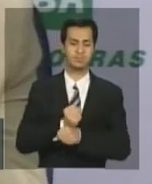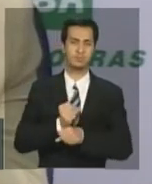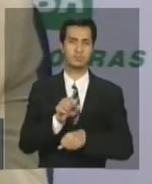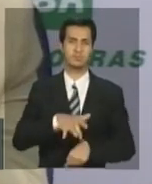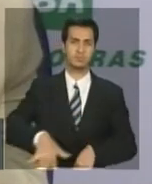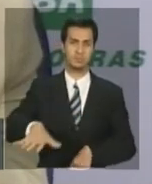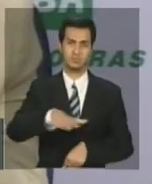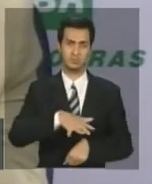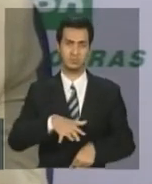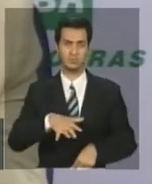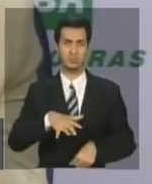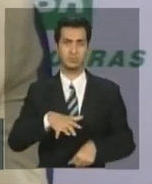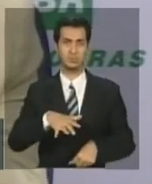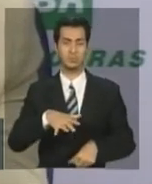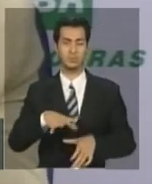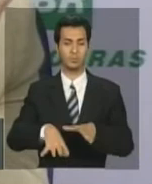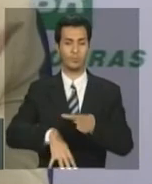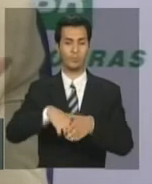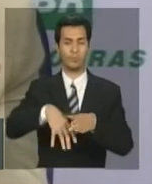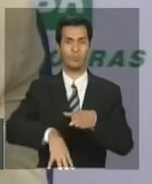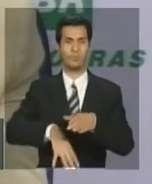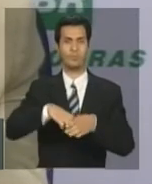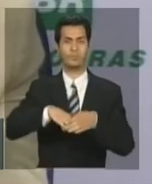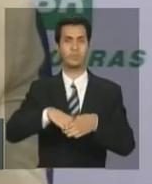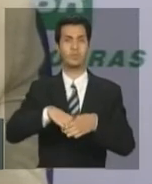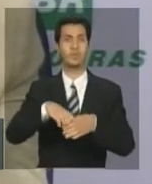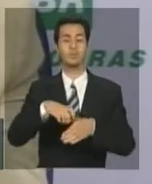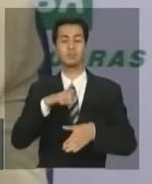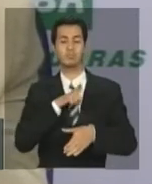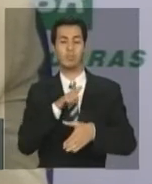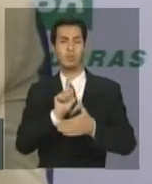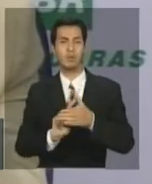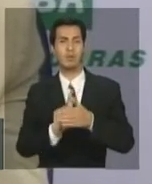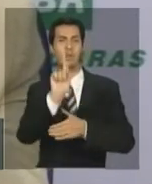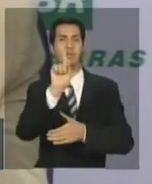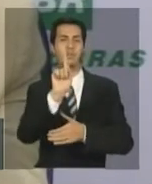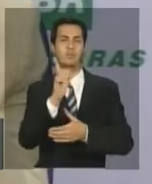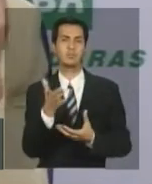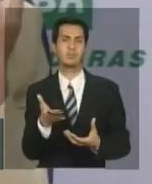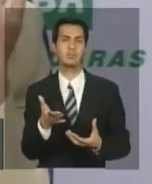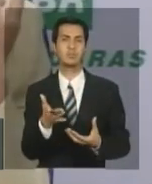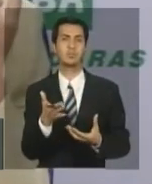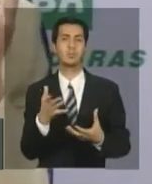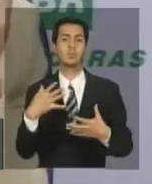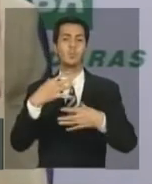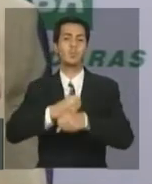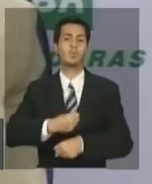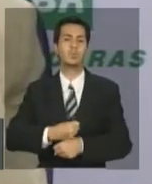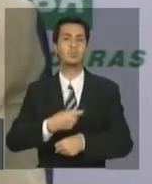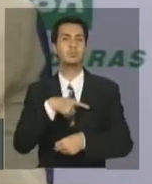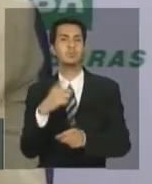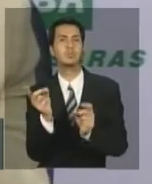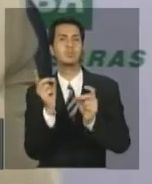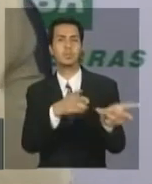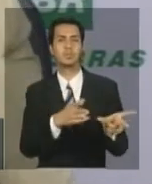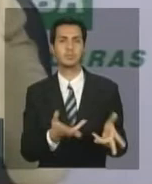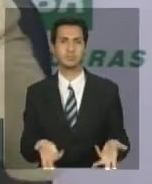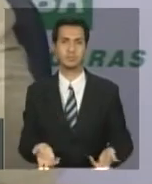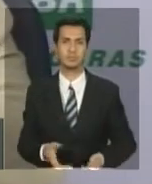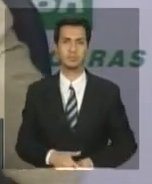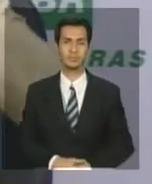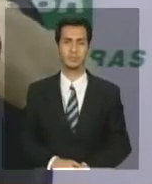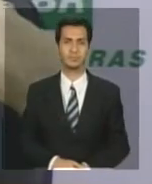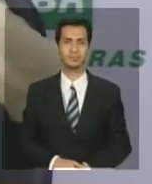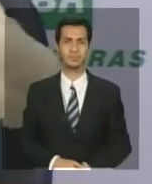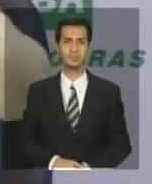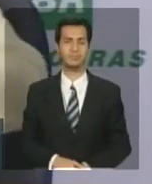ao sistema de injeção? Então, quanto gás nós teremos para ofertar ao mercado? E aí, o tempo